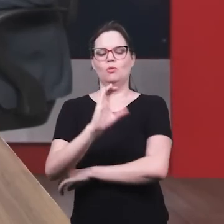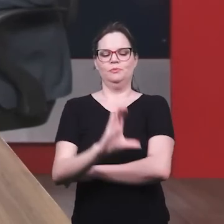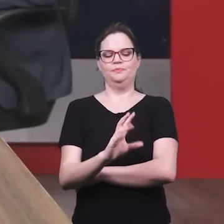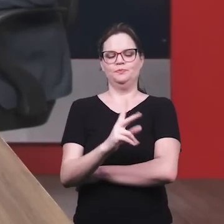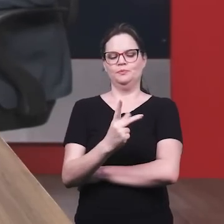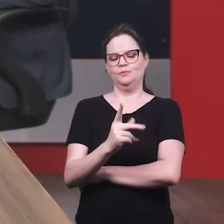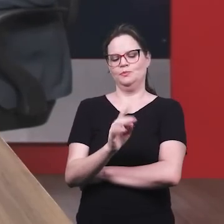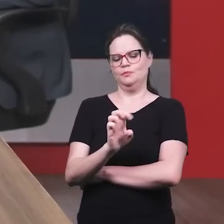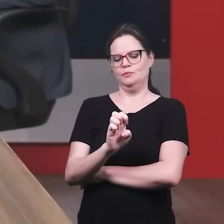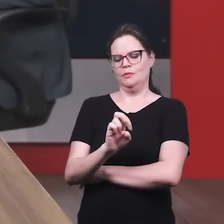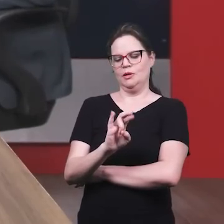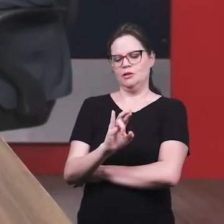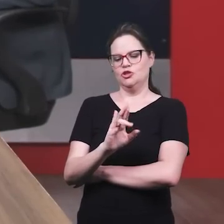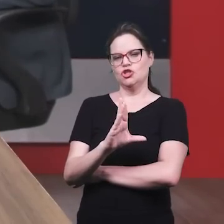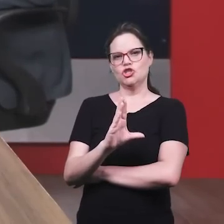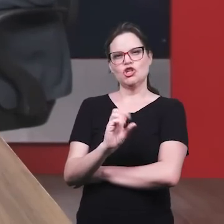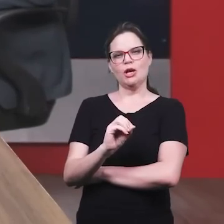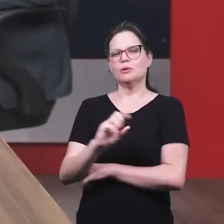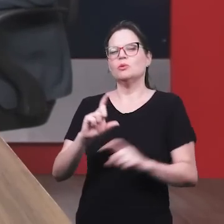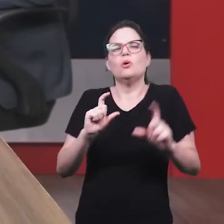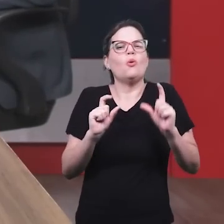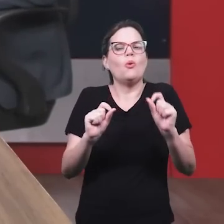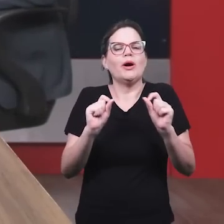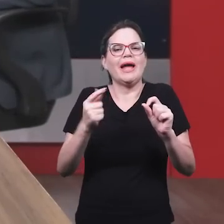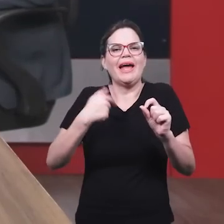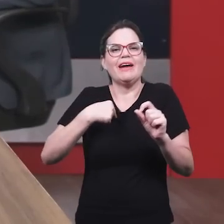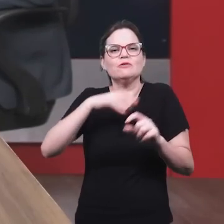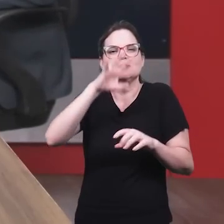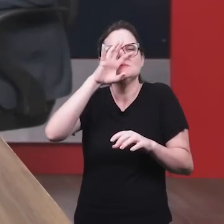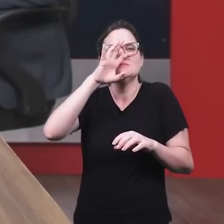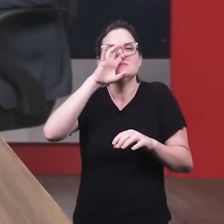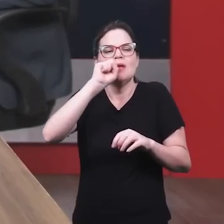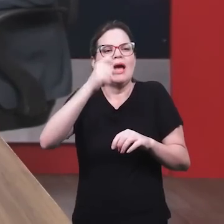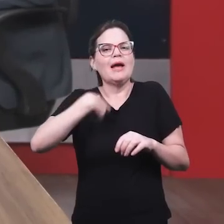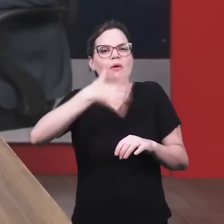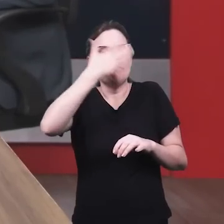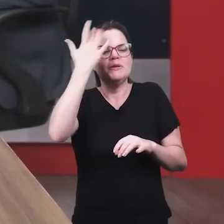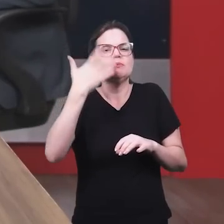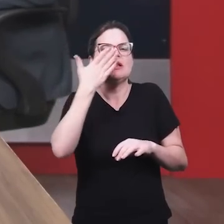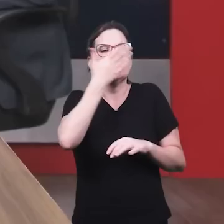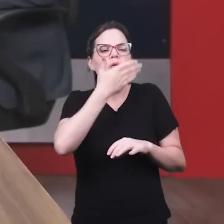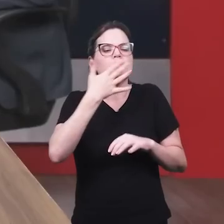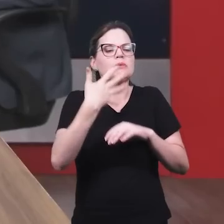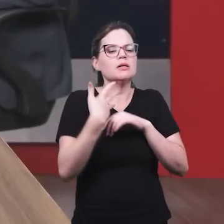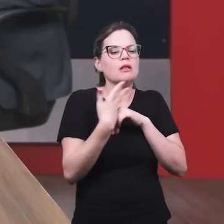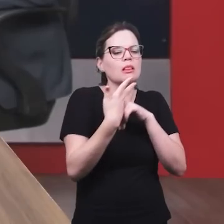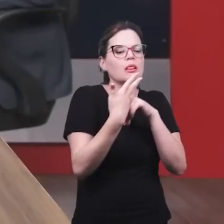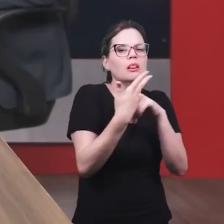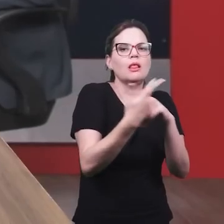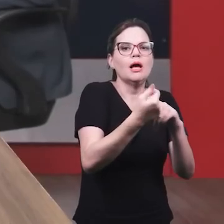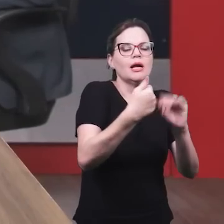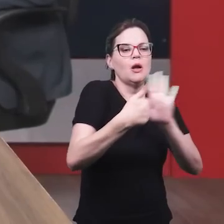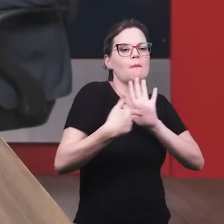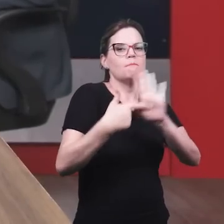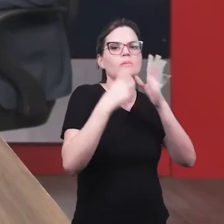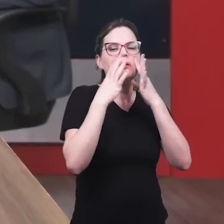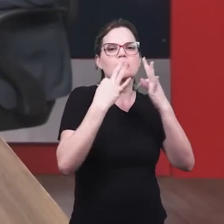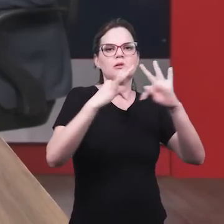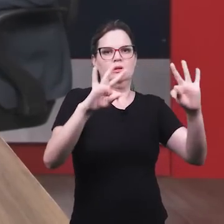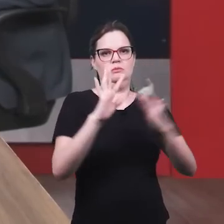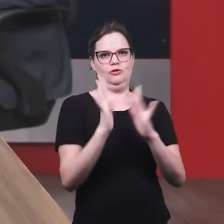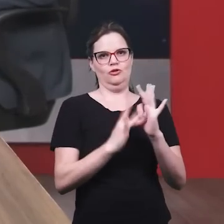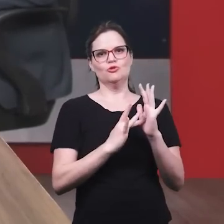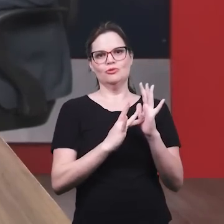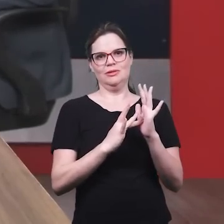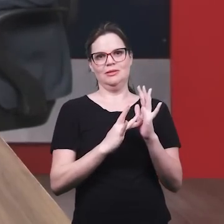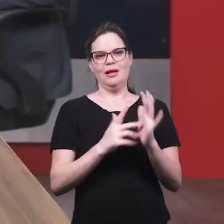espirituais, né? A ação do Espírito Santo. O fruto fala do fruto do Espírito. Então nós temos que exalar esse bom cheiro de Cristo. Pode ter um pouquinho de